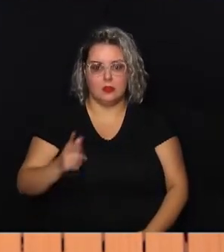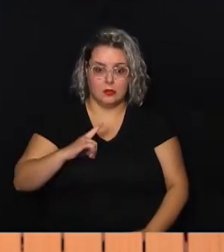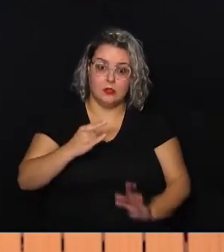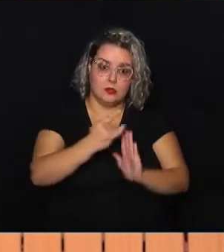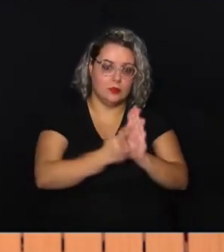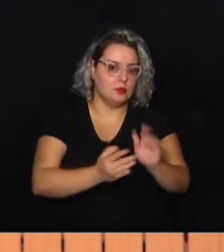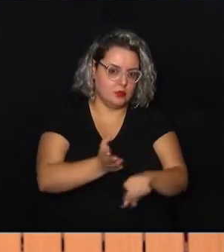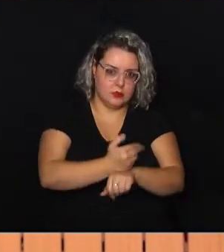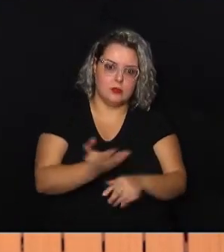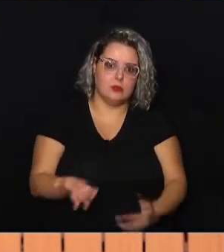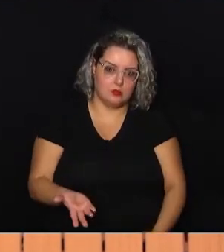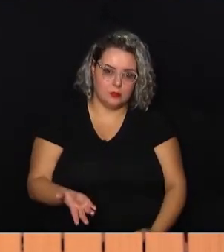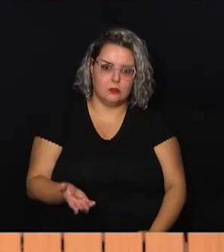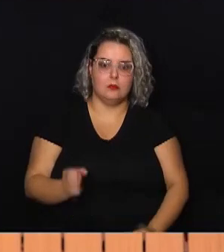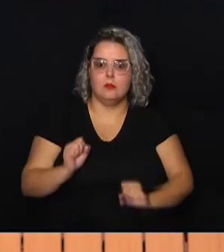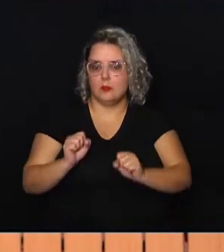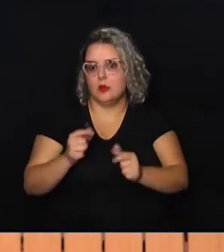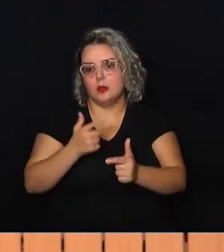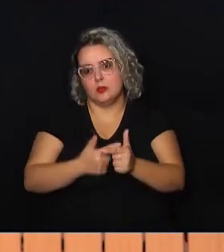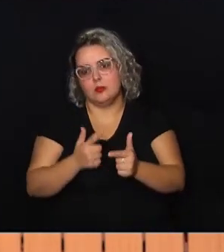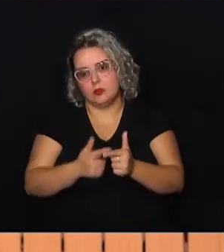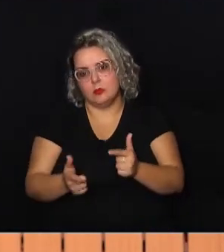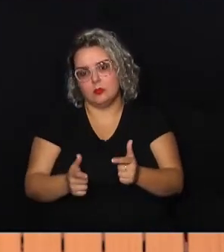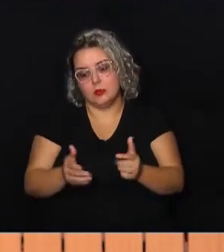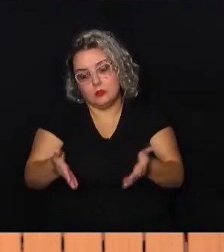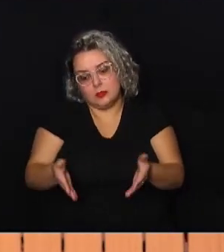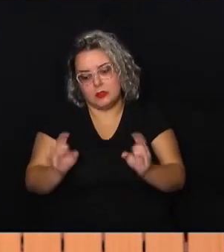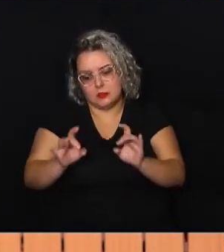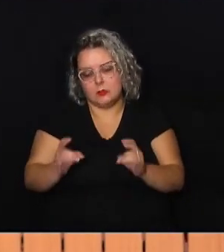ficha. Deve ter acontecido algum problema pontual.